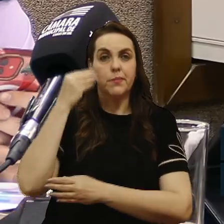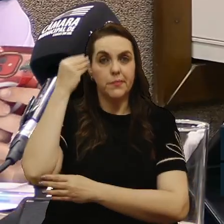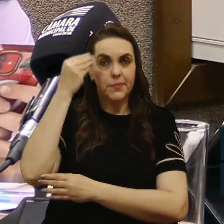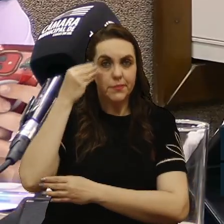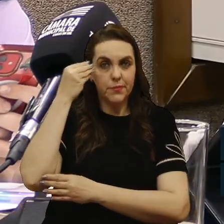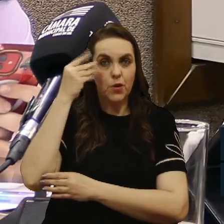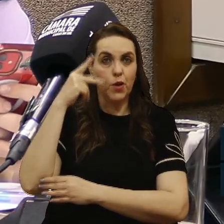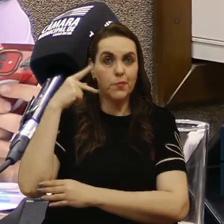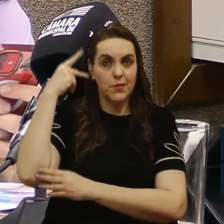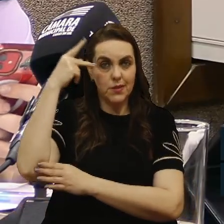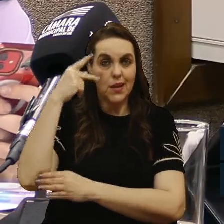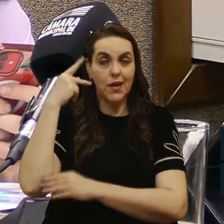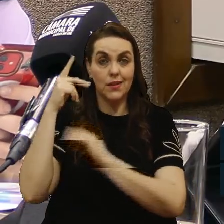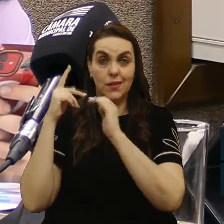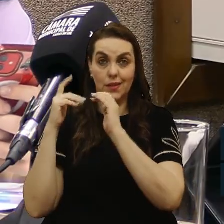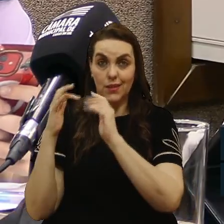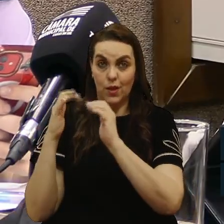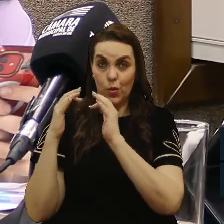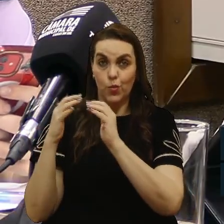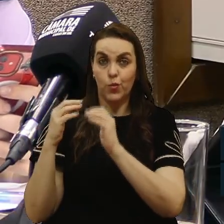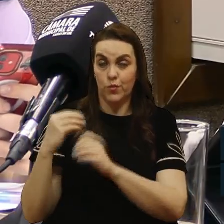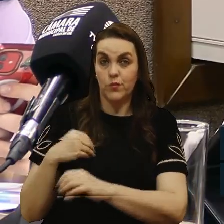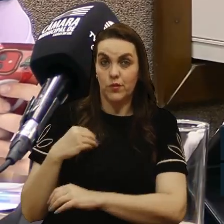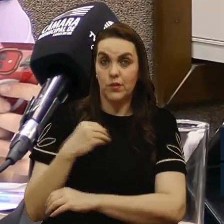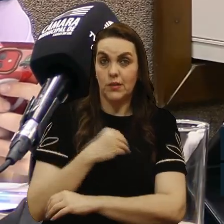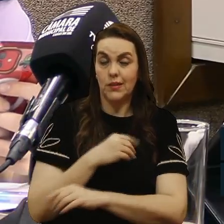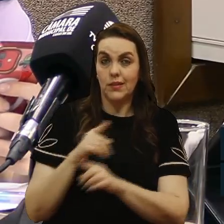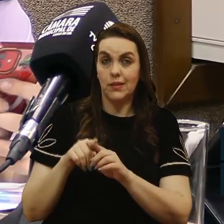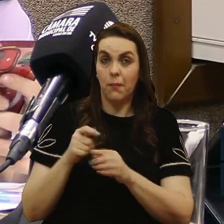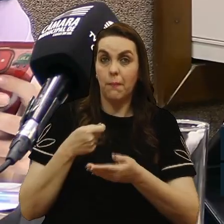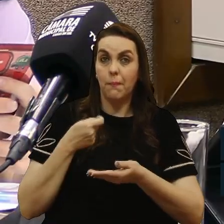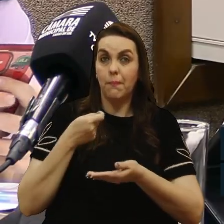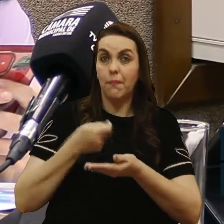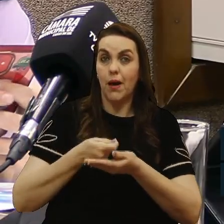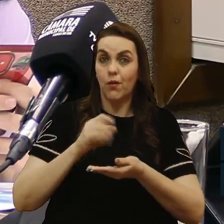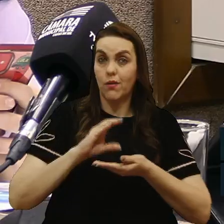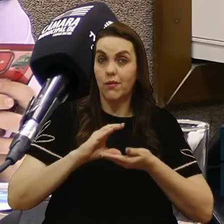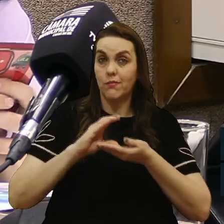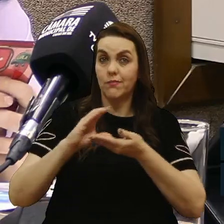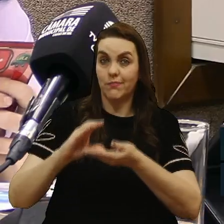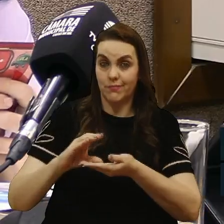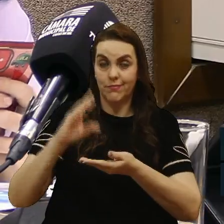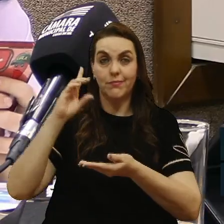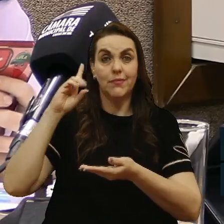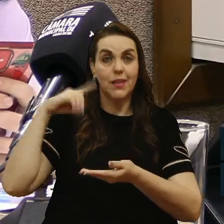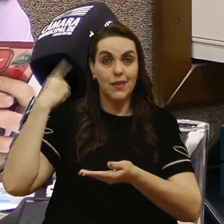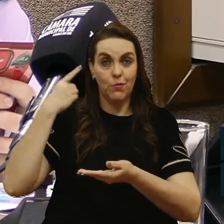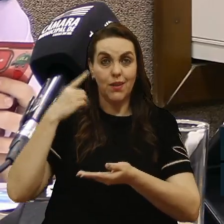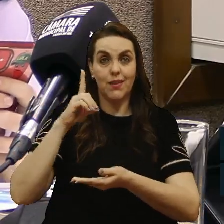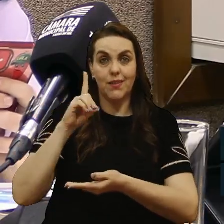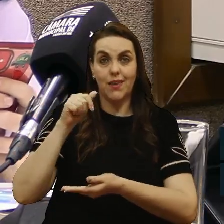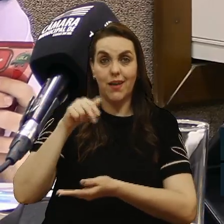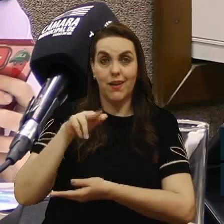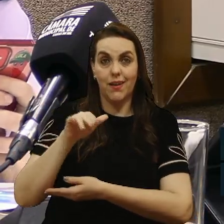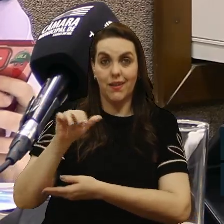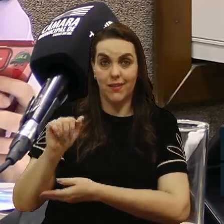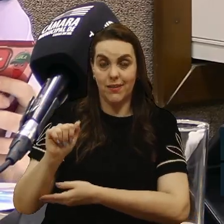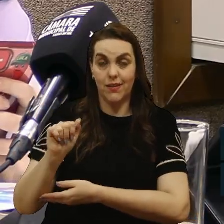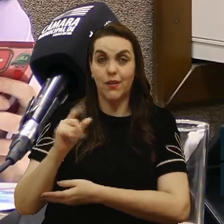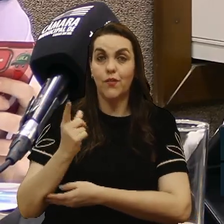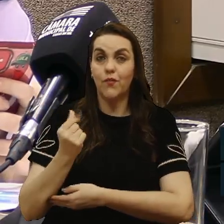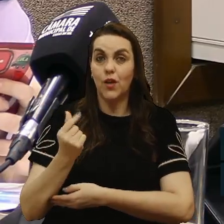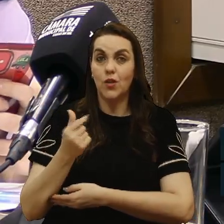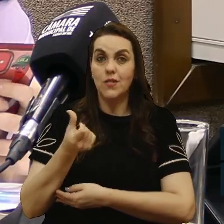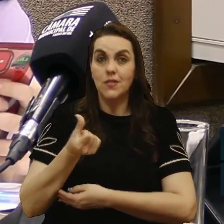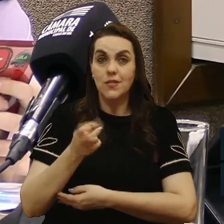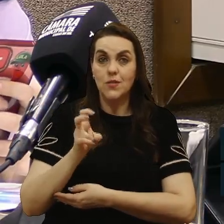e neurologistas, foi pago com uma emenda parlamentar da deputada federal Dayana Santos, no valor de R$650